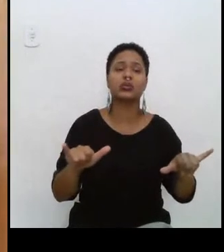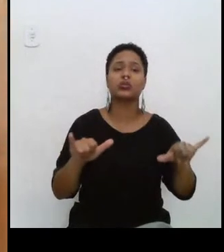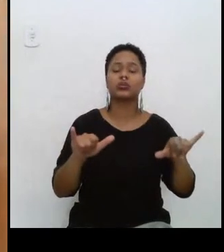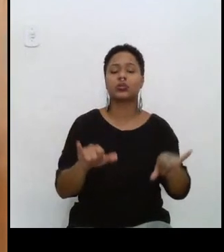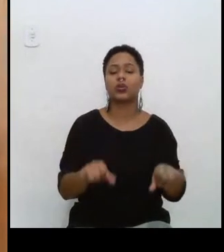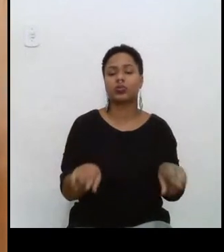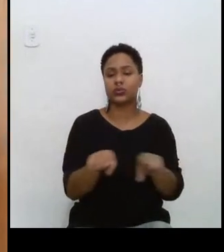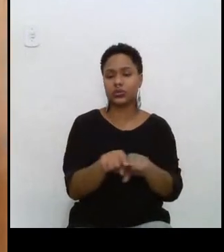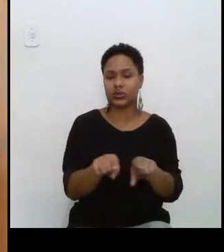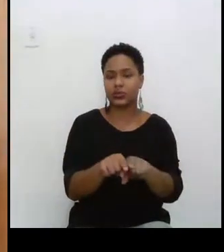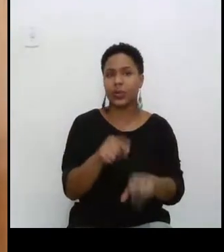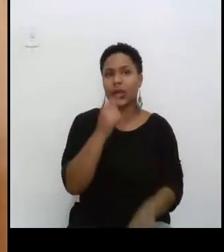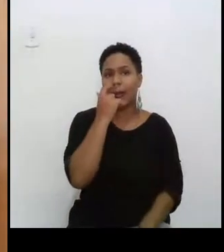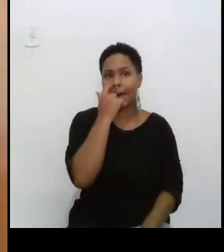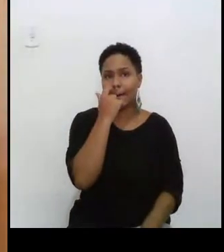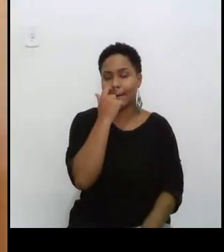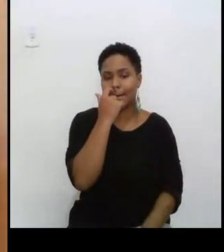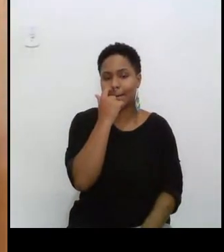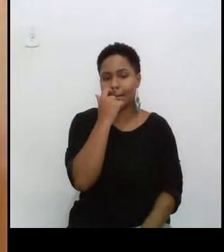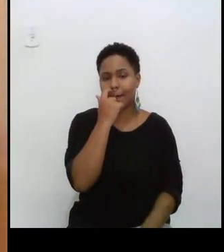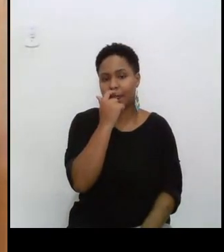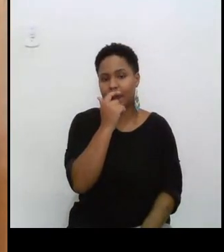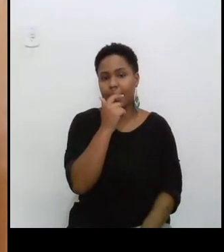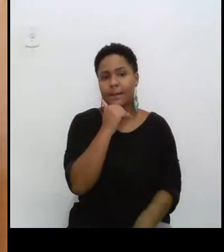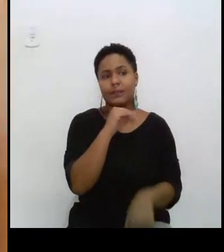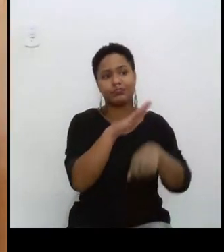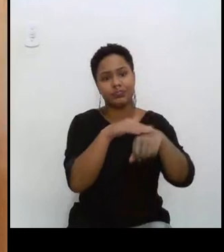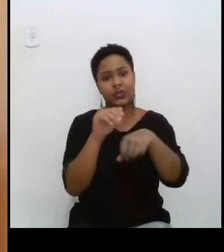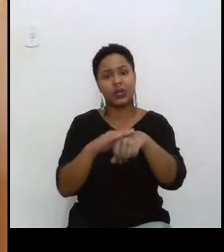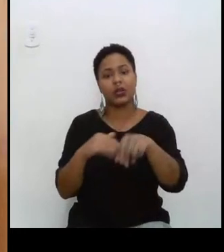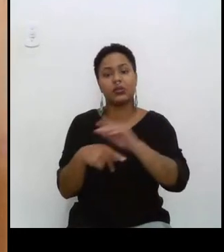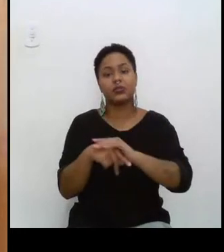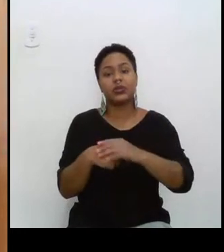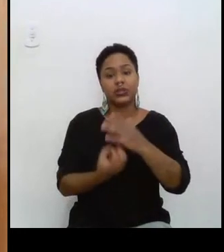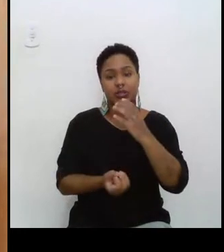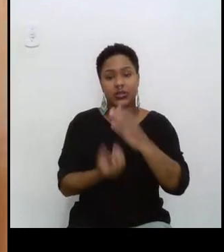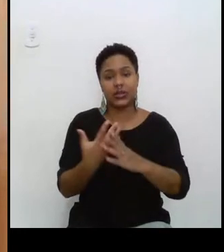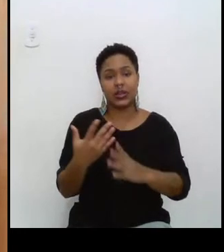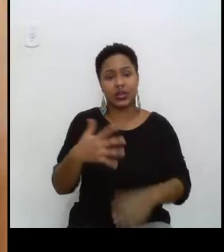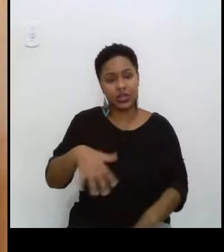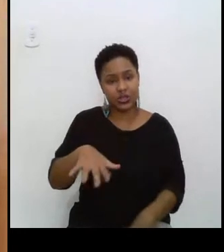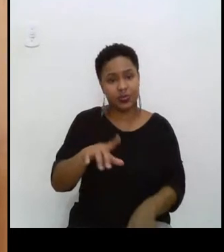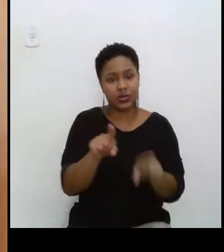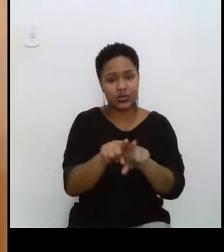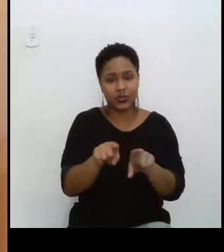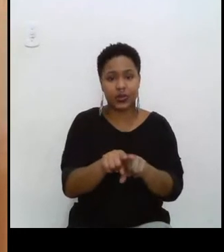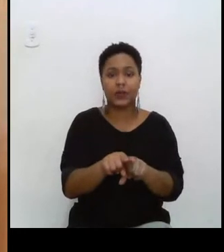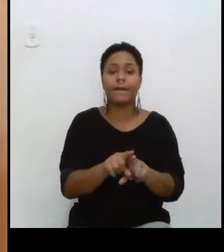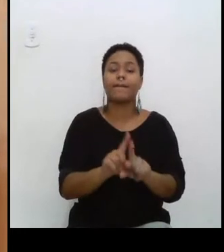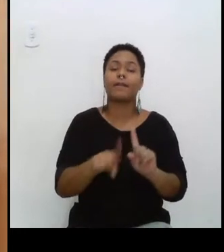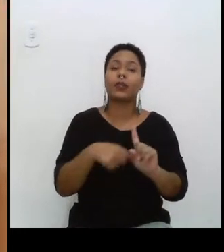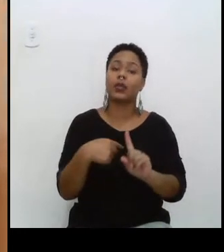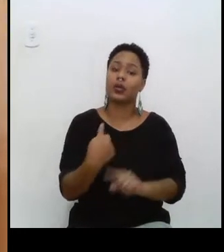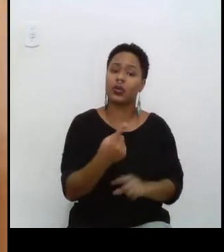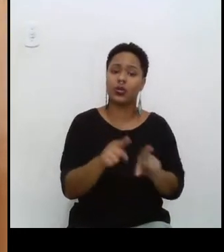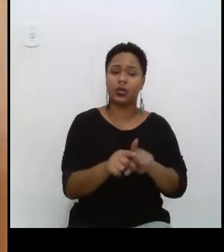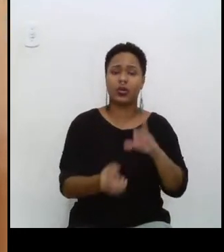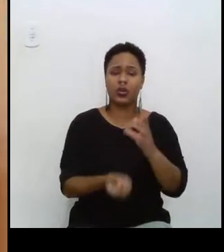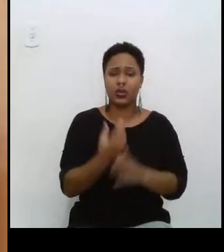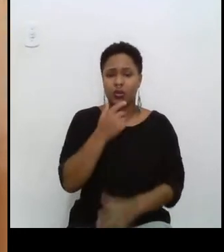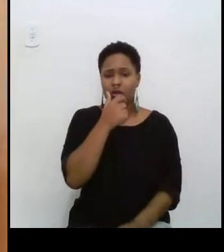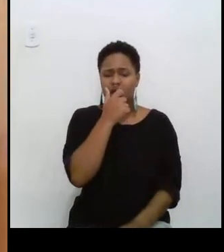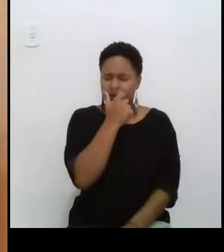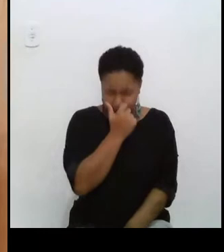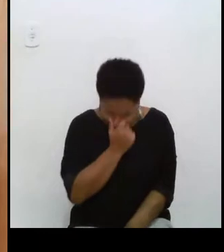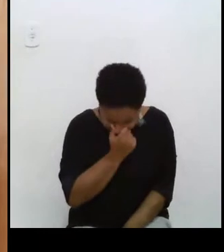é bastante particular da memória é você criar a visita real não depende só de mim senhor